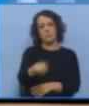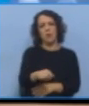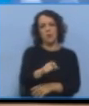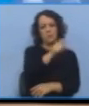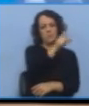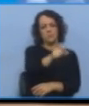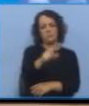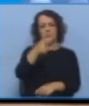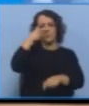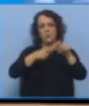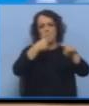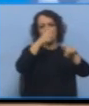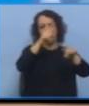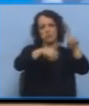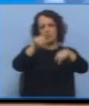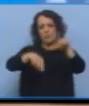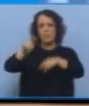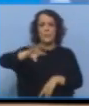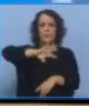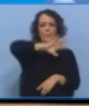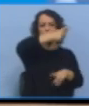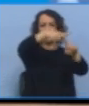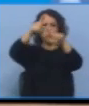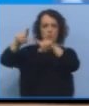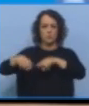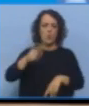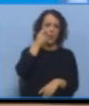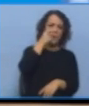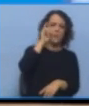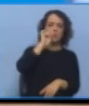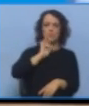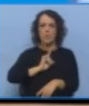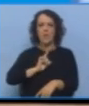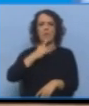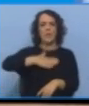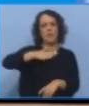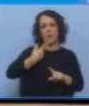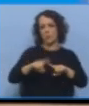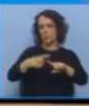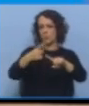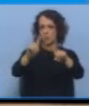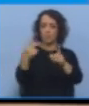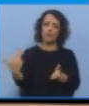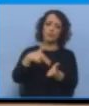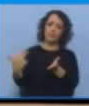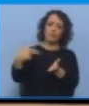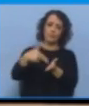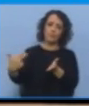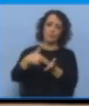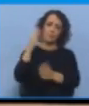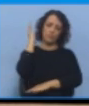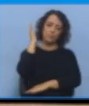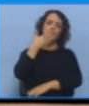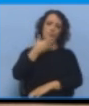diversidade de pessoas, diversidade de origens, homens, mulheres, de múltiplas idades, e que vão dar este testemunho muito